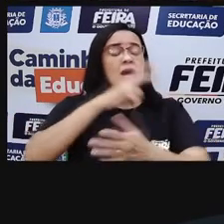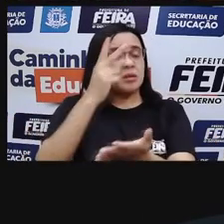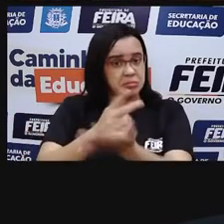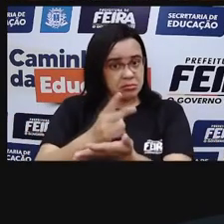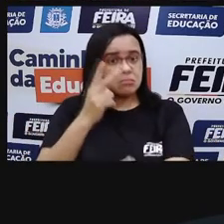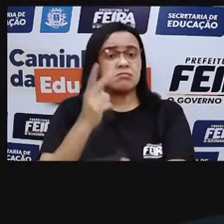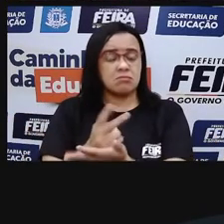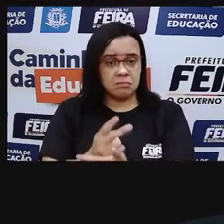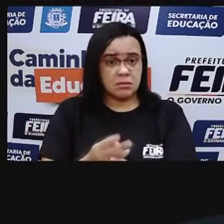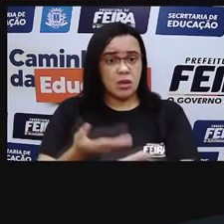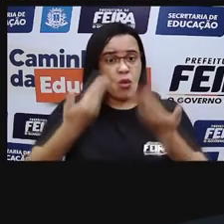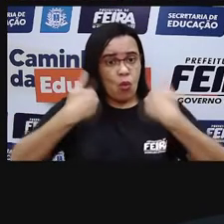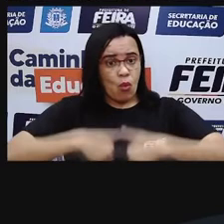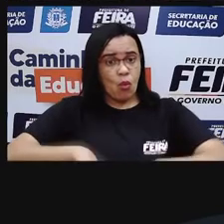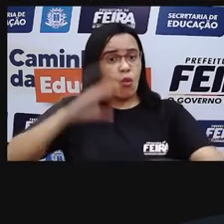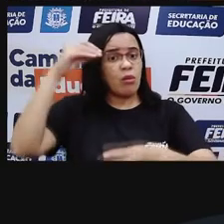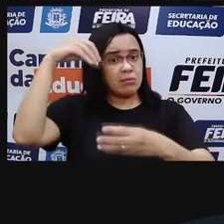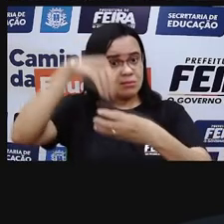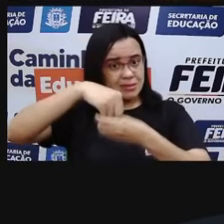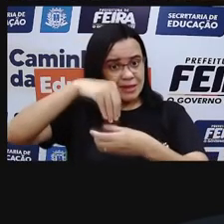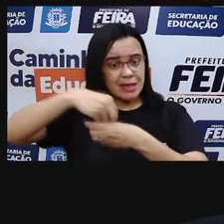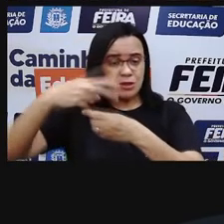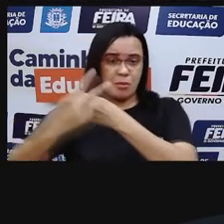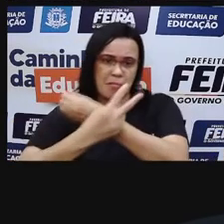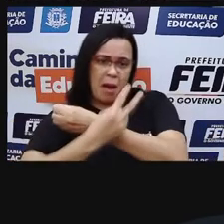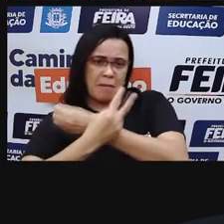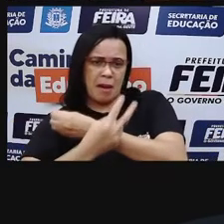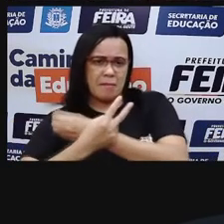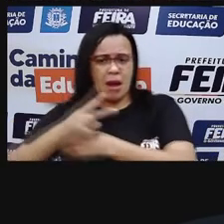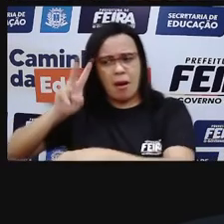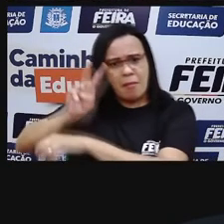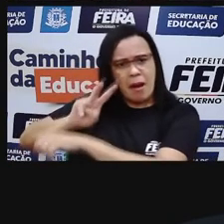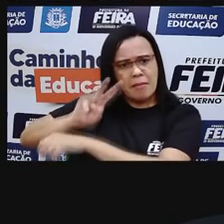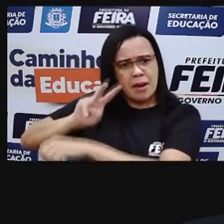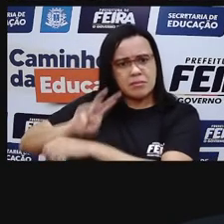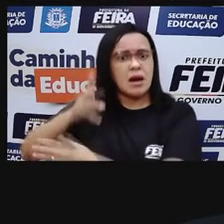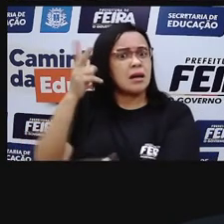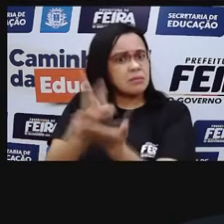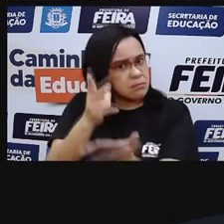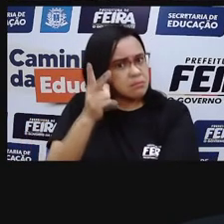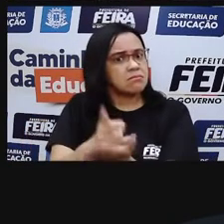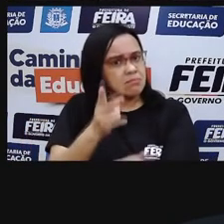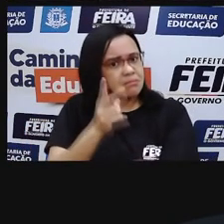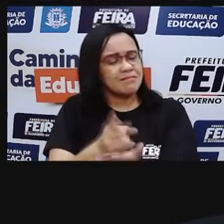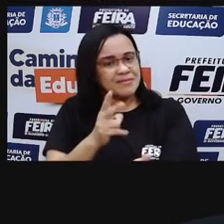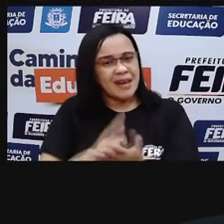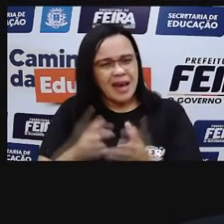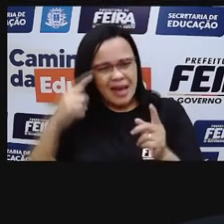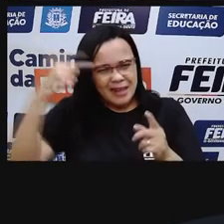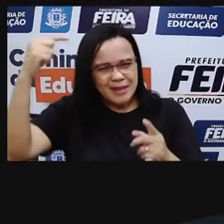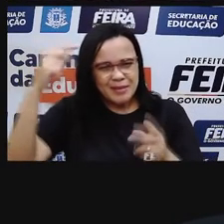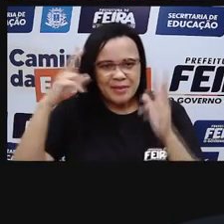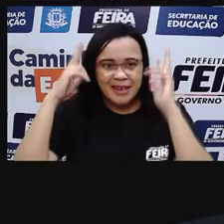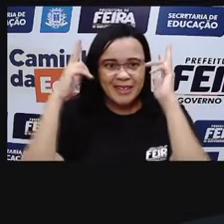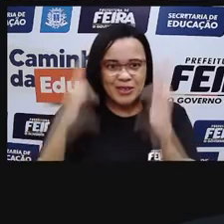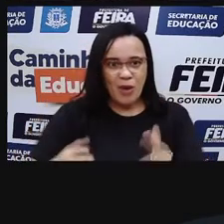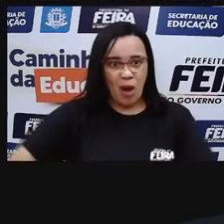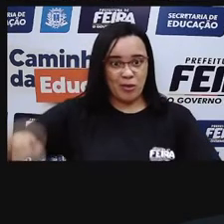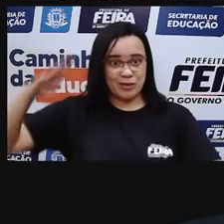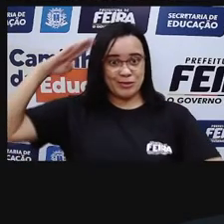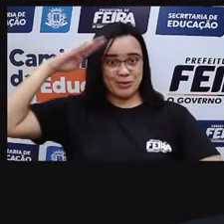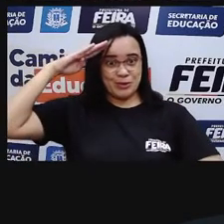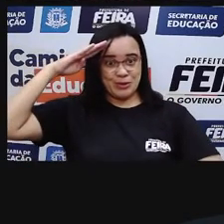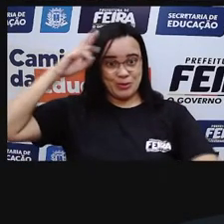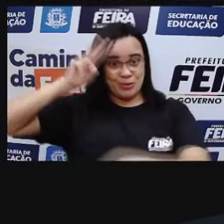Porque nós temos no nosso corpo também células que vão estar combatendo, né, esses